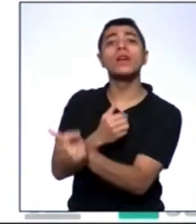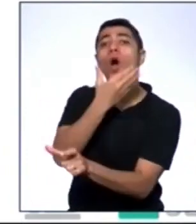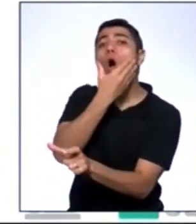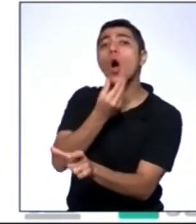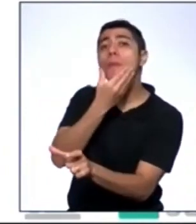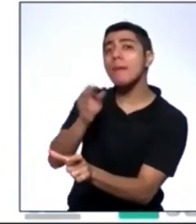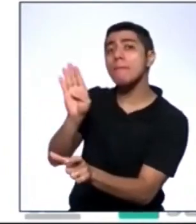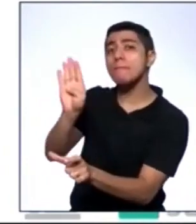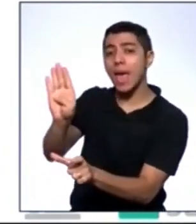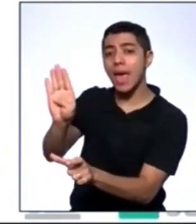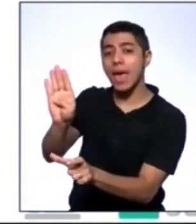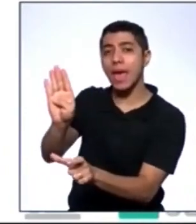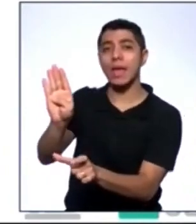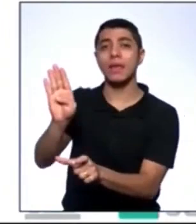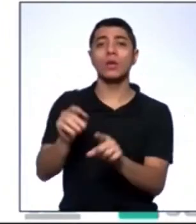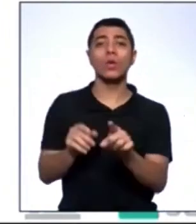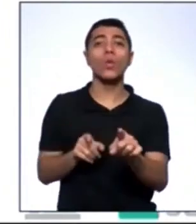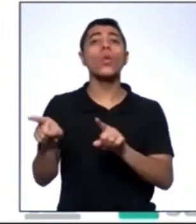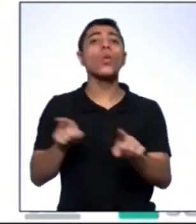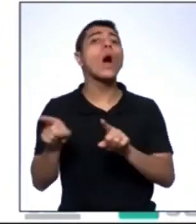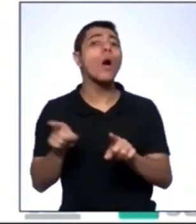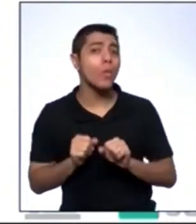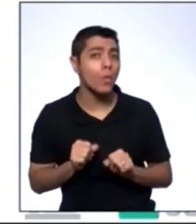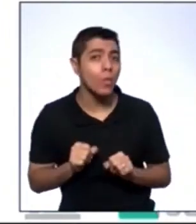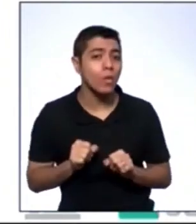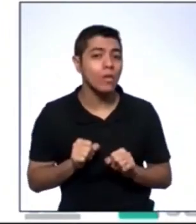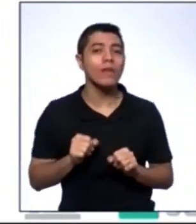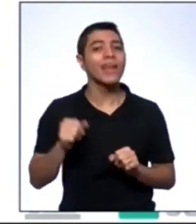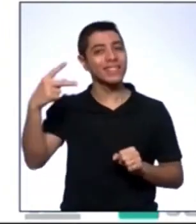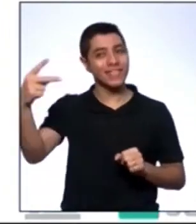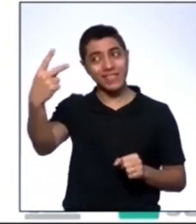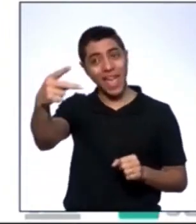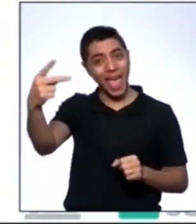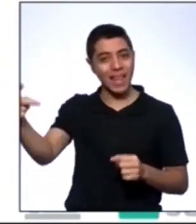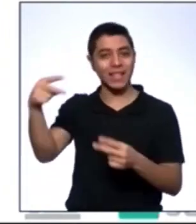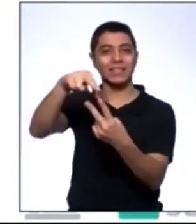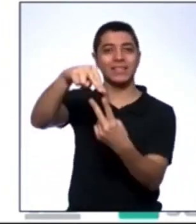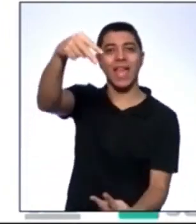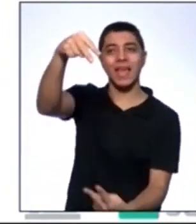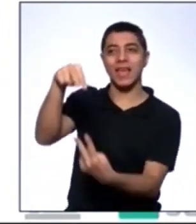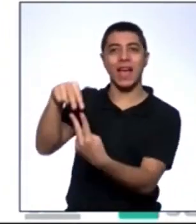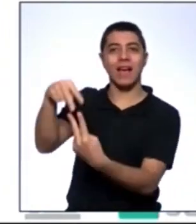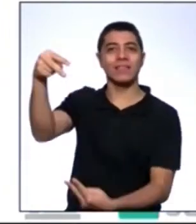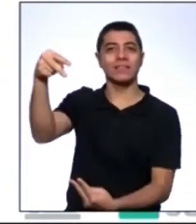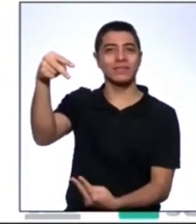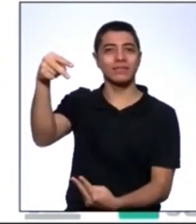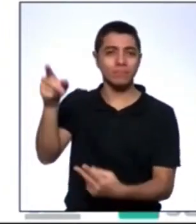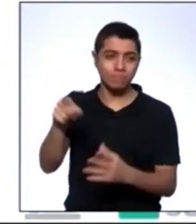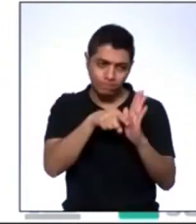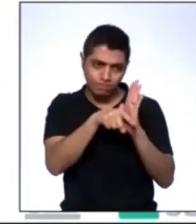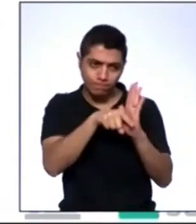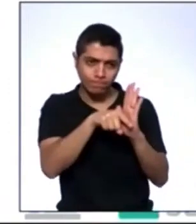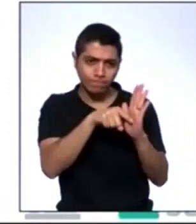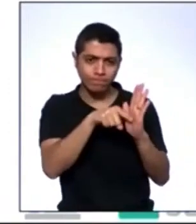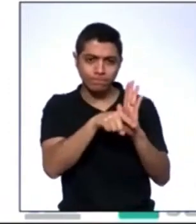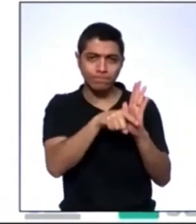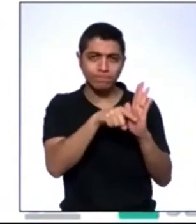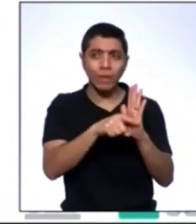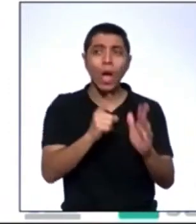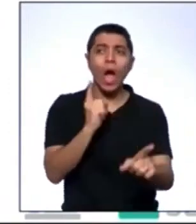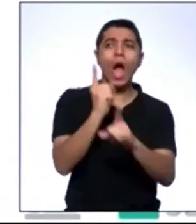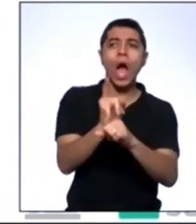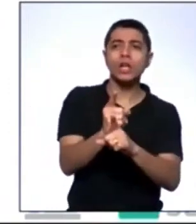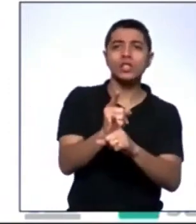bandinhas de DNA. Cada bandinha é um pedacinho de DNA específico. Amigo, pensa o seguinte,